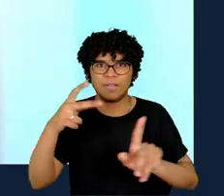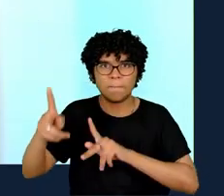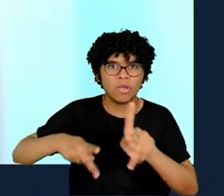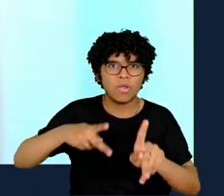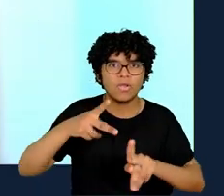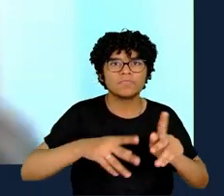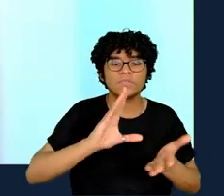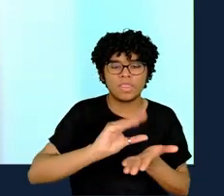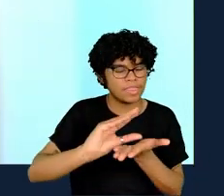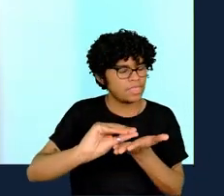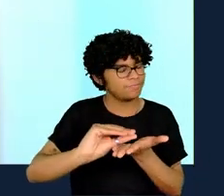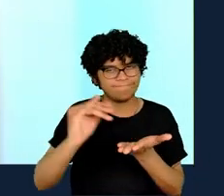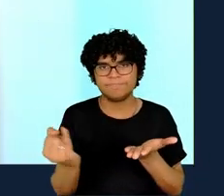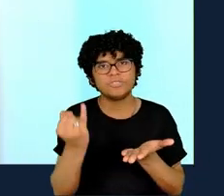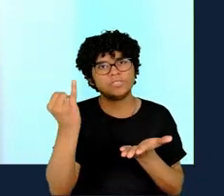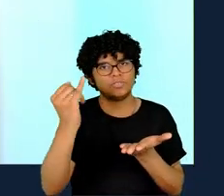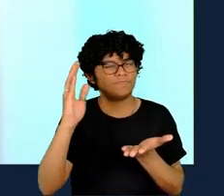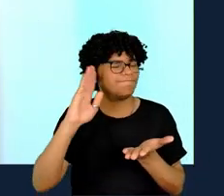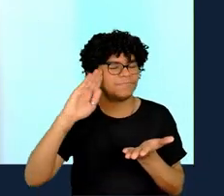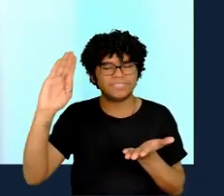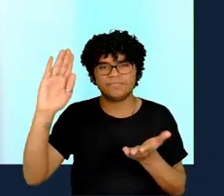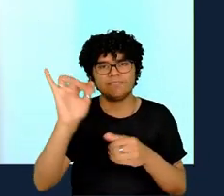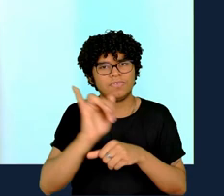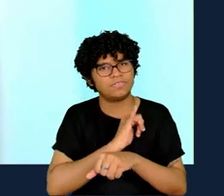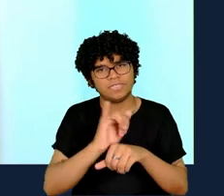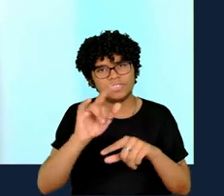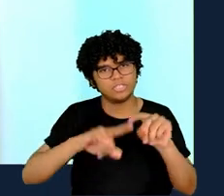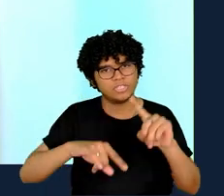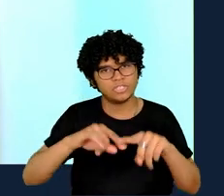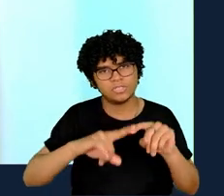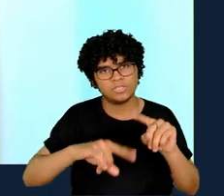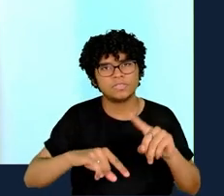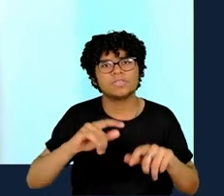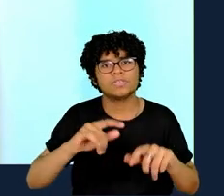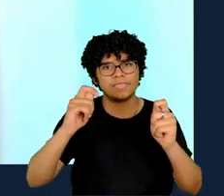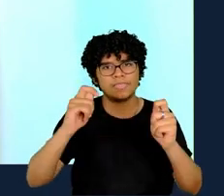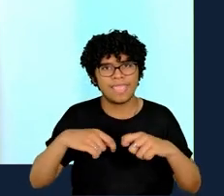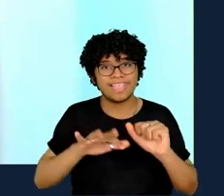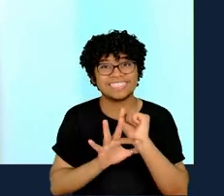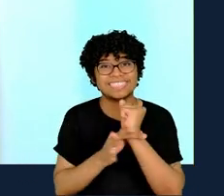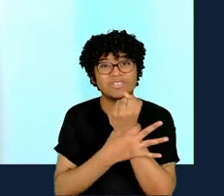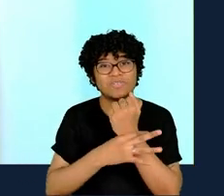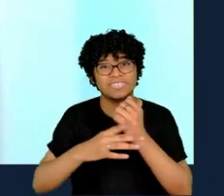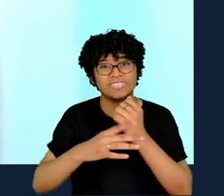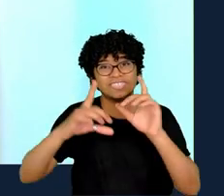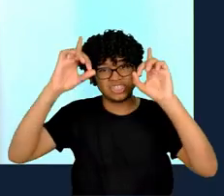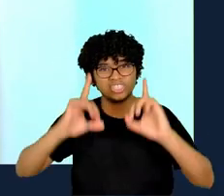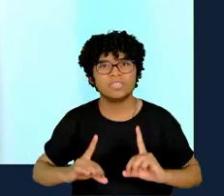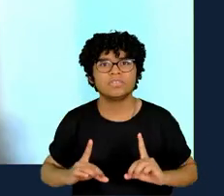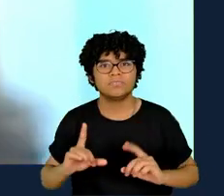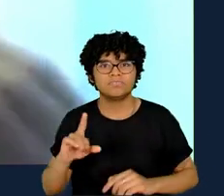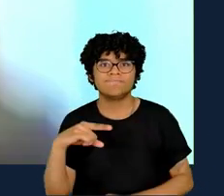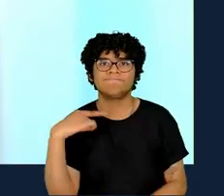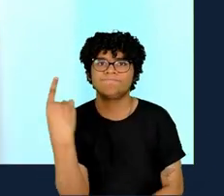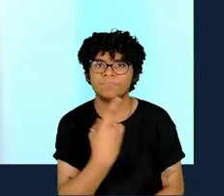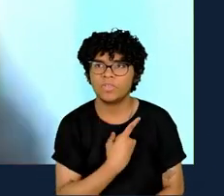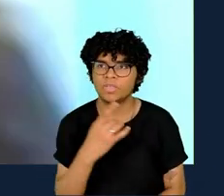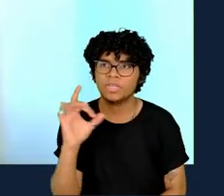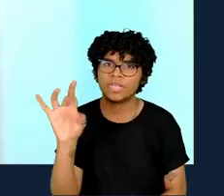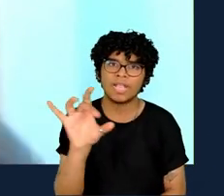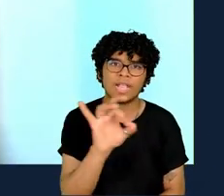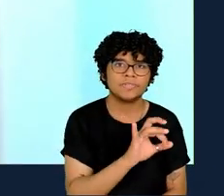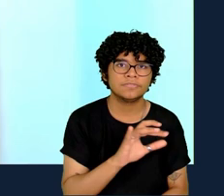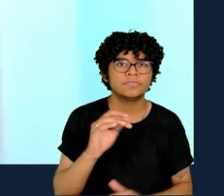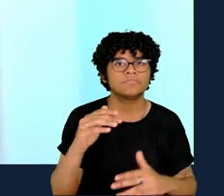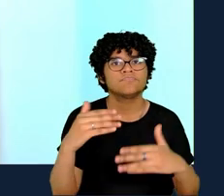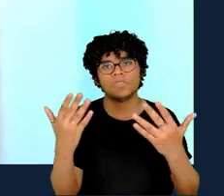uma ferramenta essencial justamente para a garantia desses direitos nossos. Então, acho que estão de parabéns